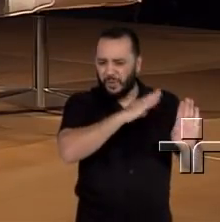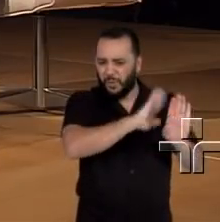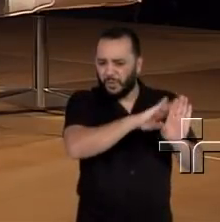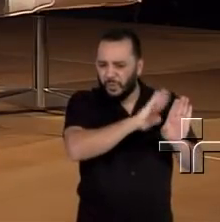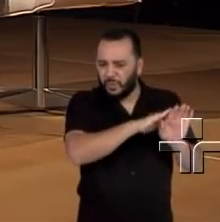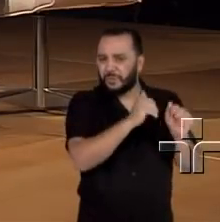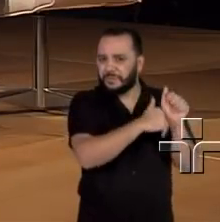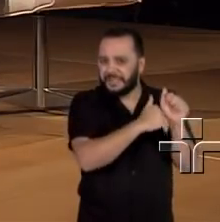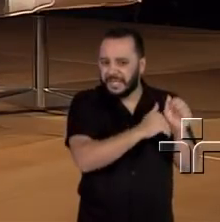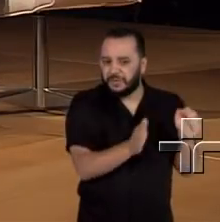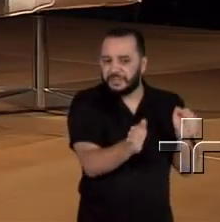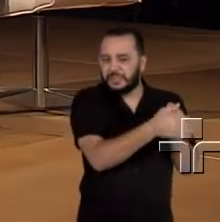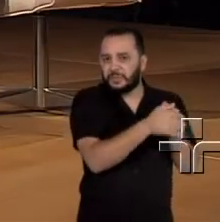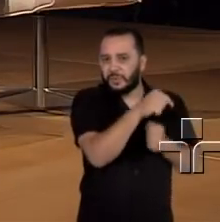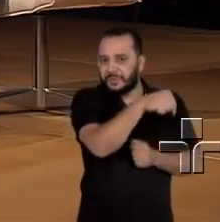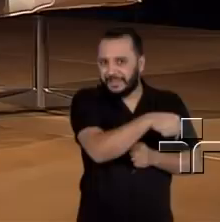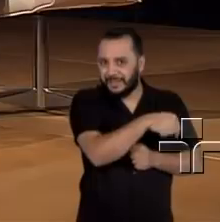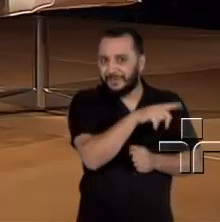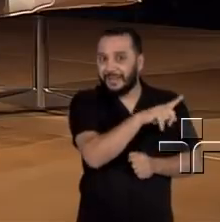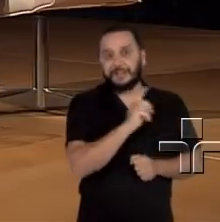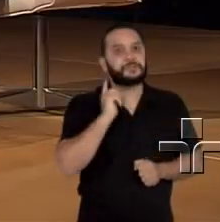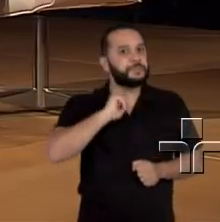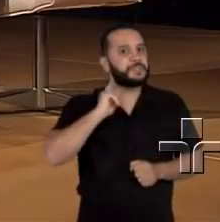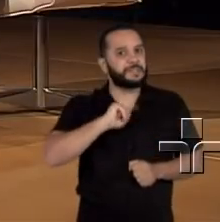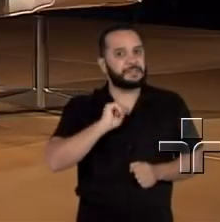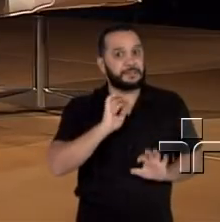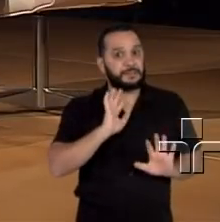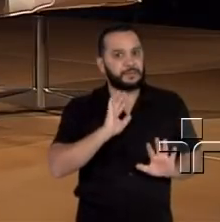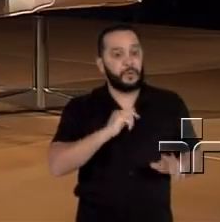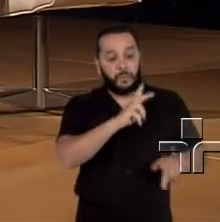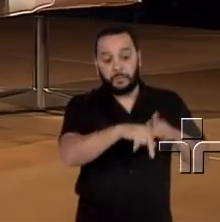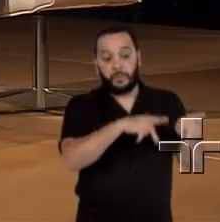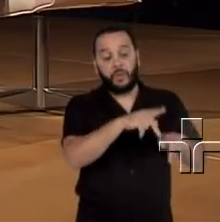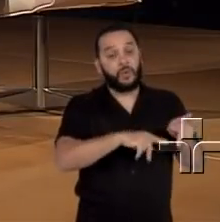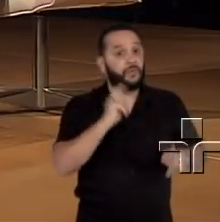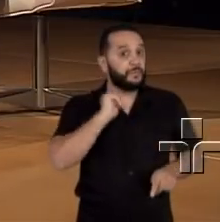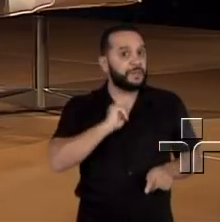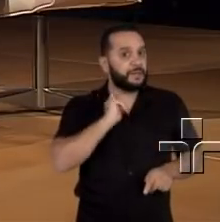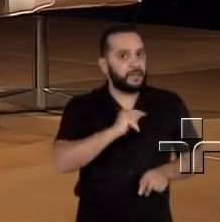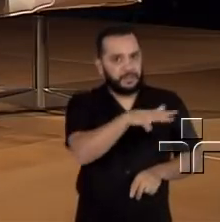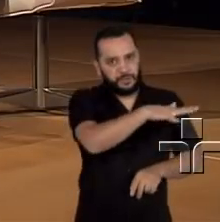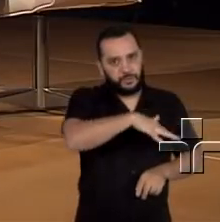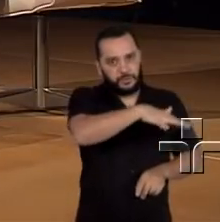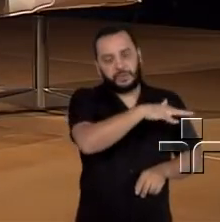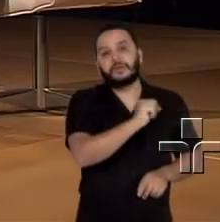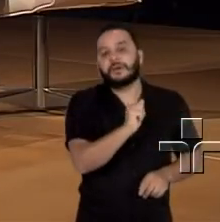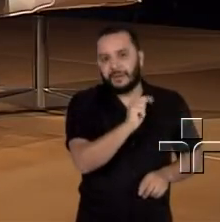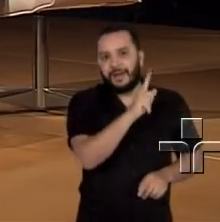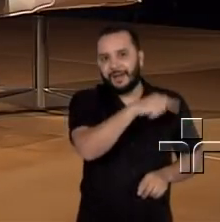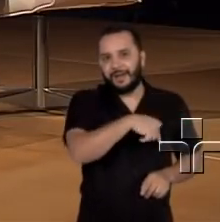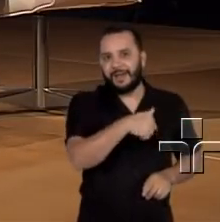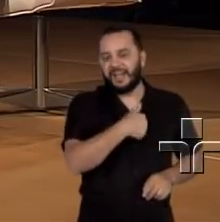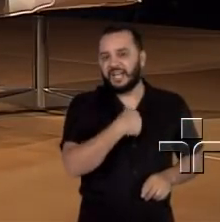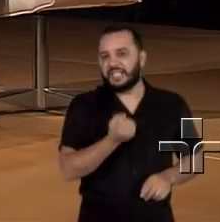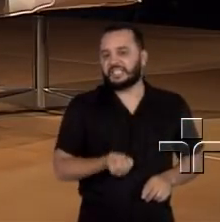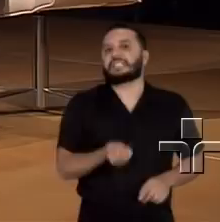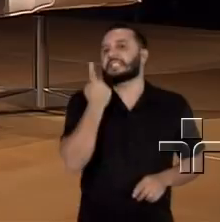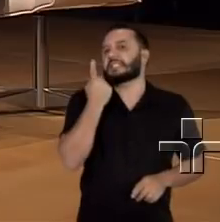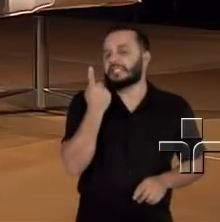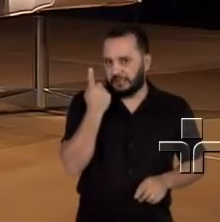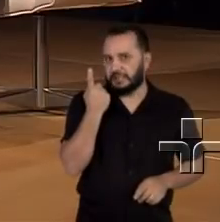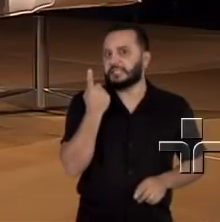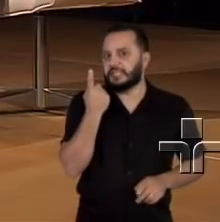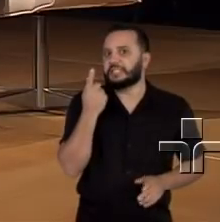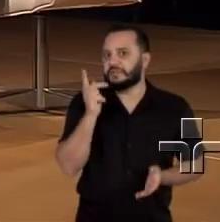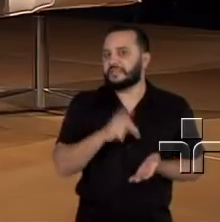se escondeu. O mineiro é um povo muito esquisito, assim, eu mesmo não